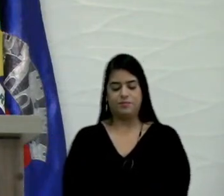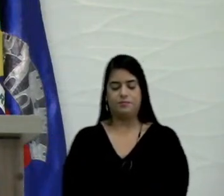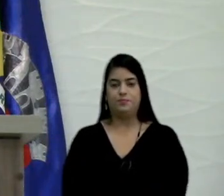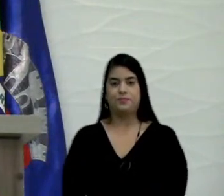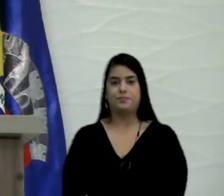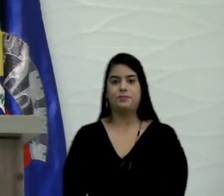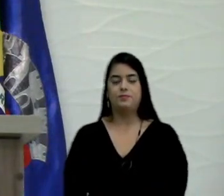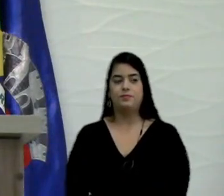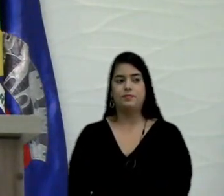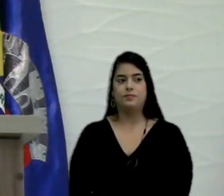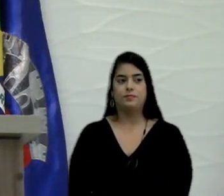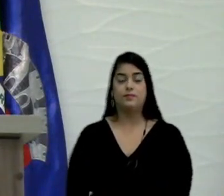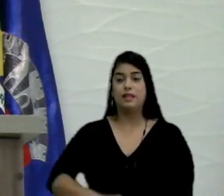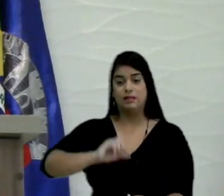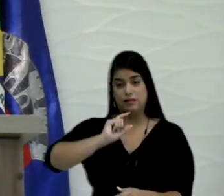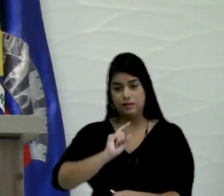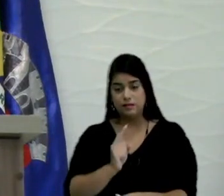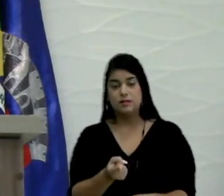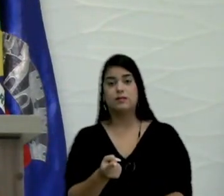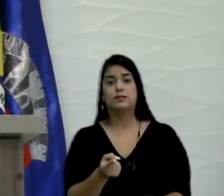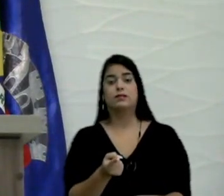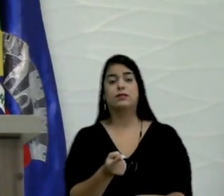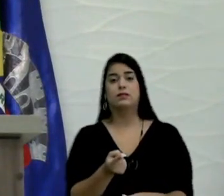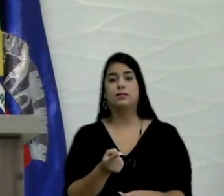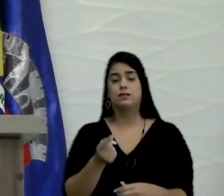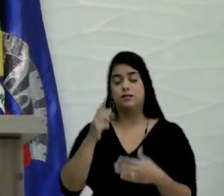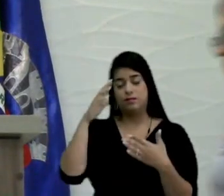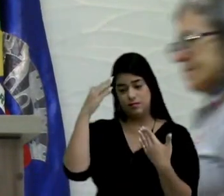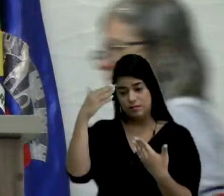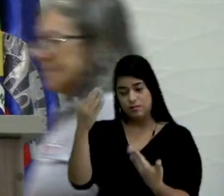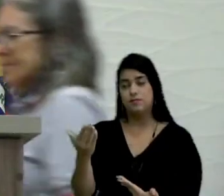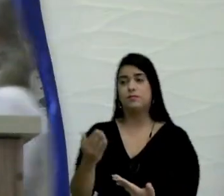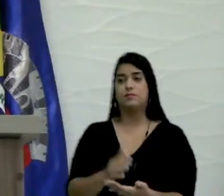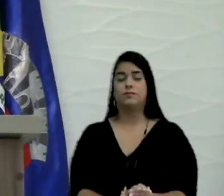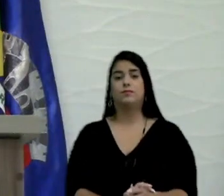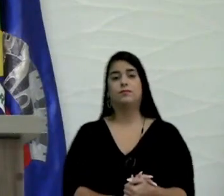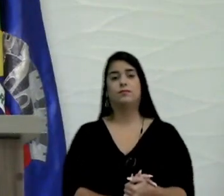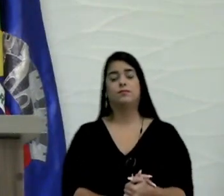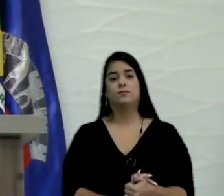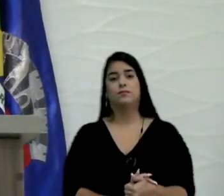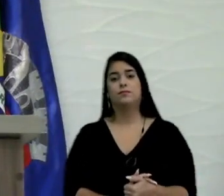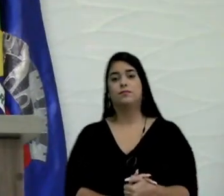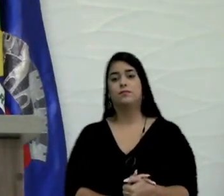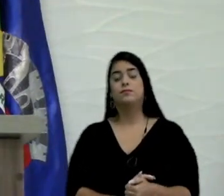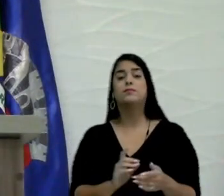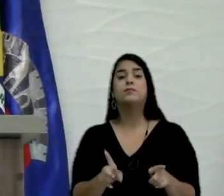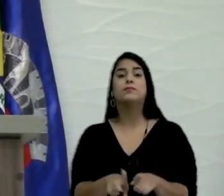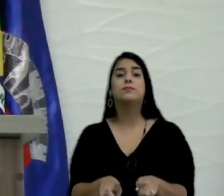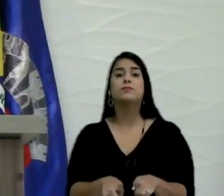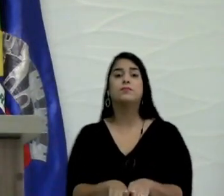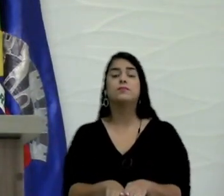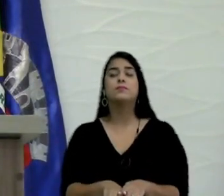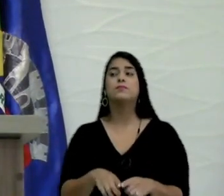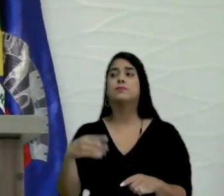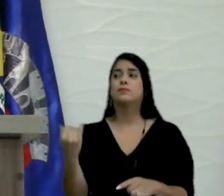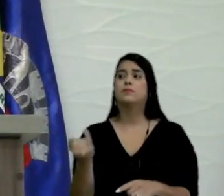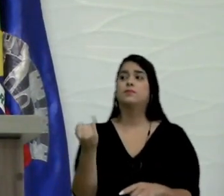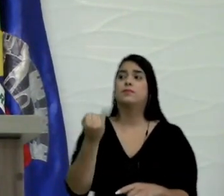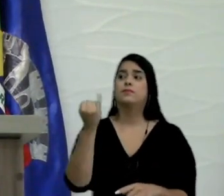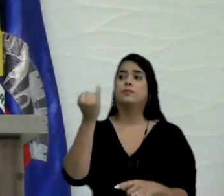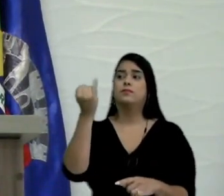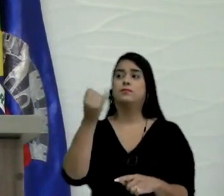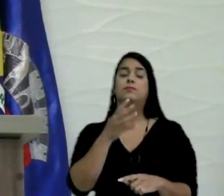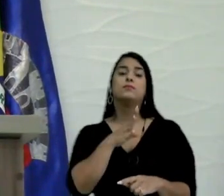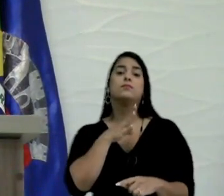eh essa indicação de vossa excelência foi também pertinente a também a nível de